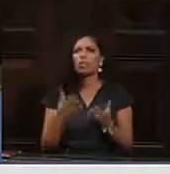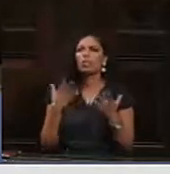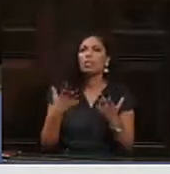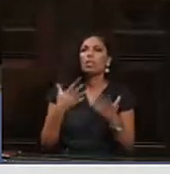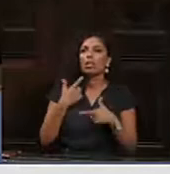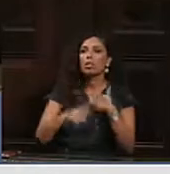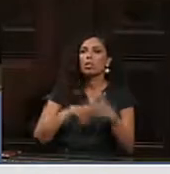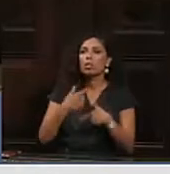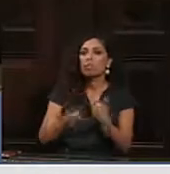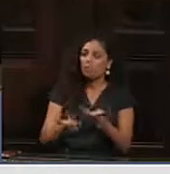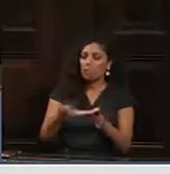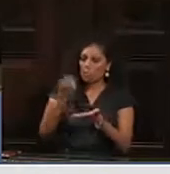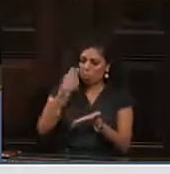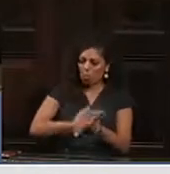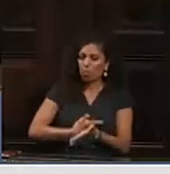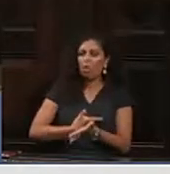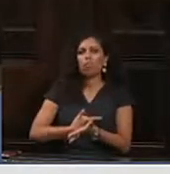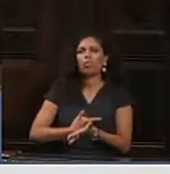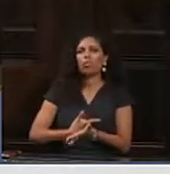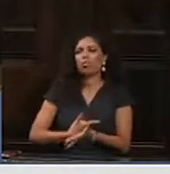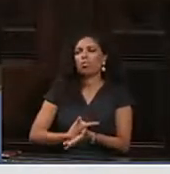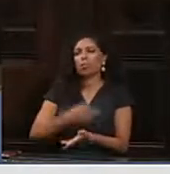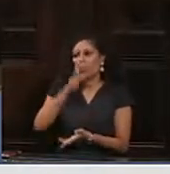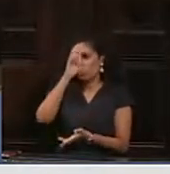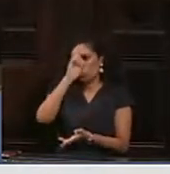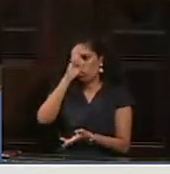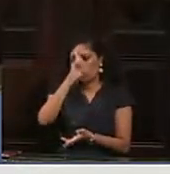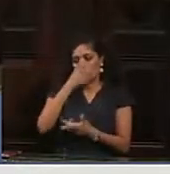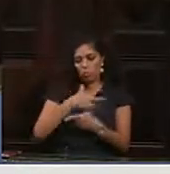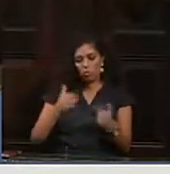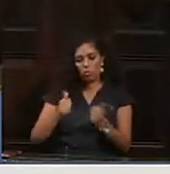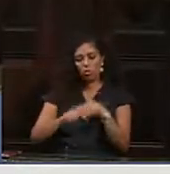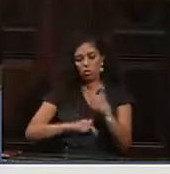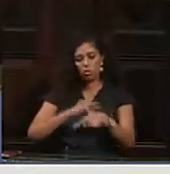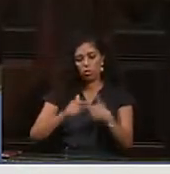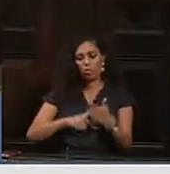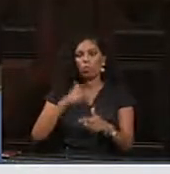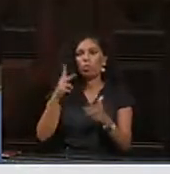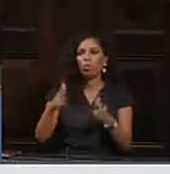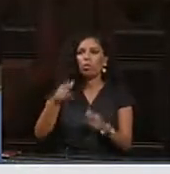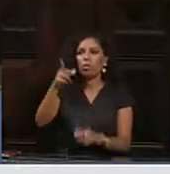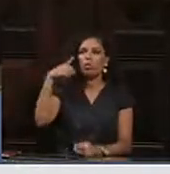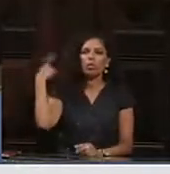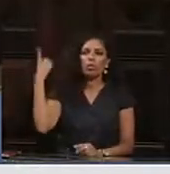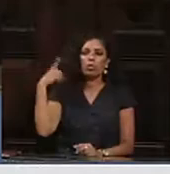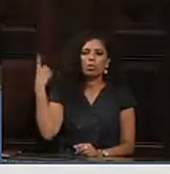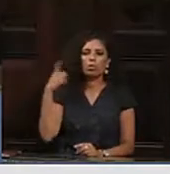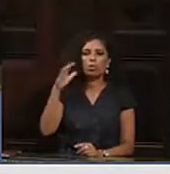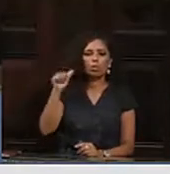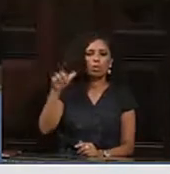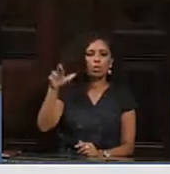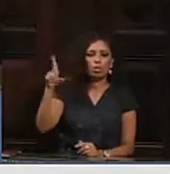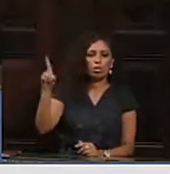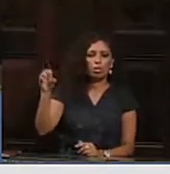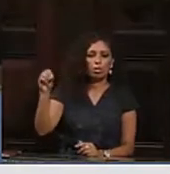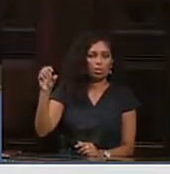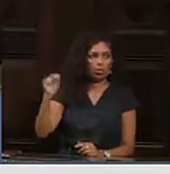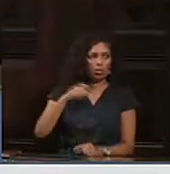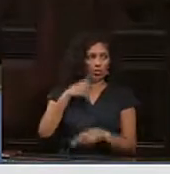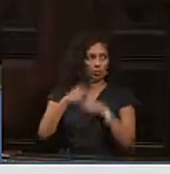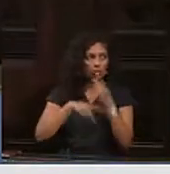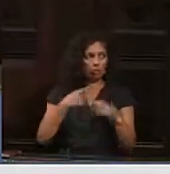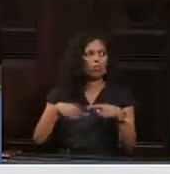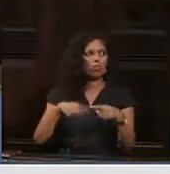ele receba pelo que ele trabalhou. E como o doutor Carlos Augusto ali falou, o deputado Carlos Augusto falou, realmente tem que parabenizar